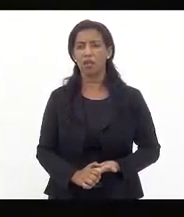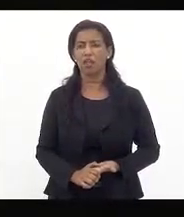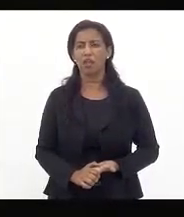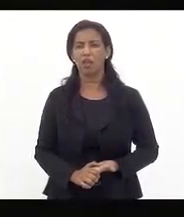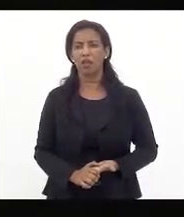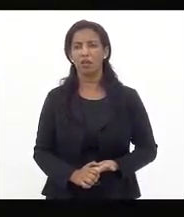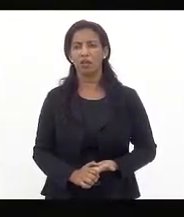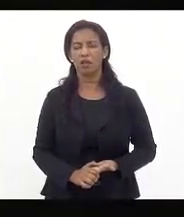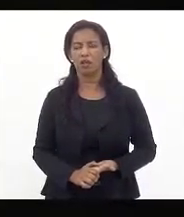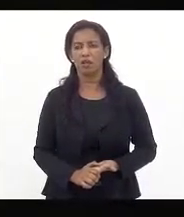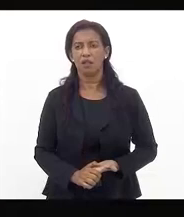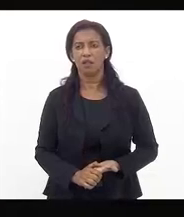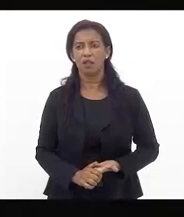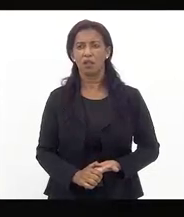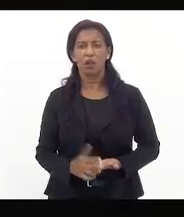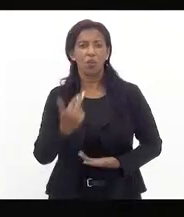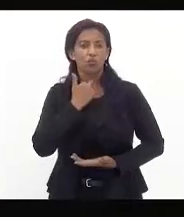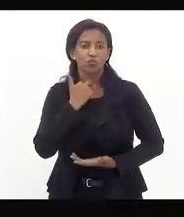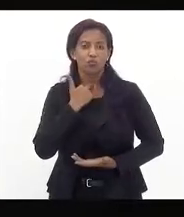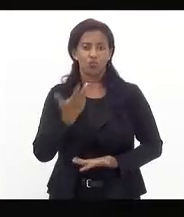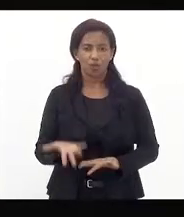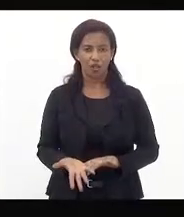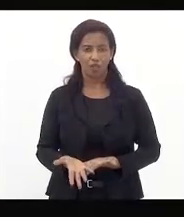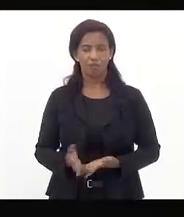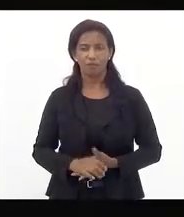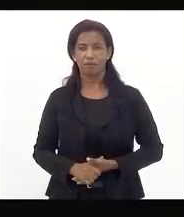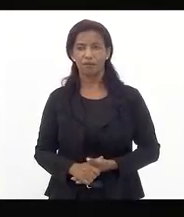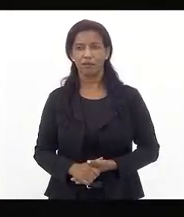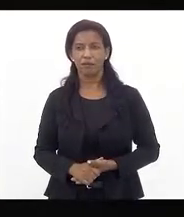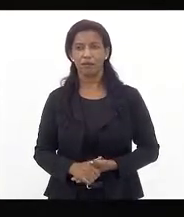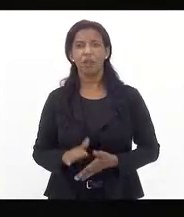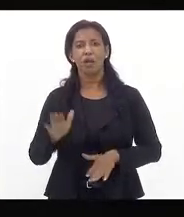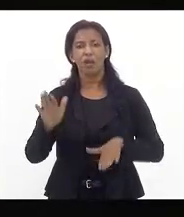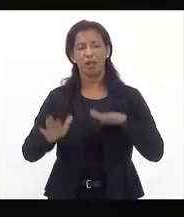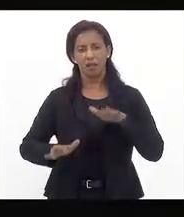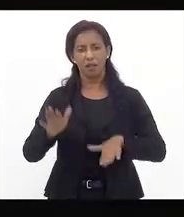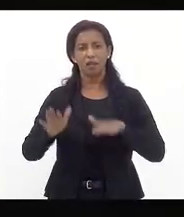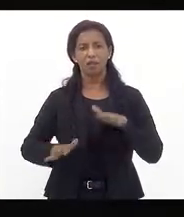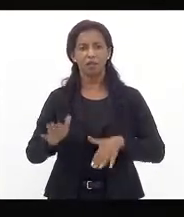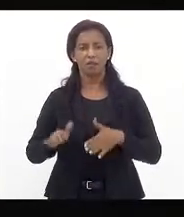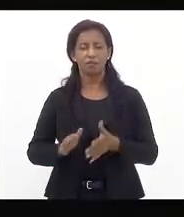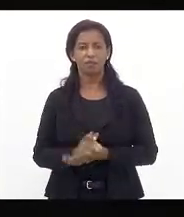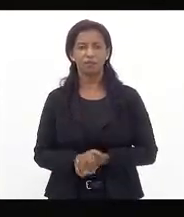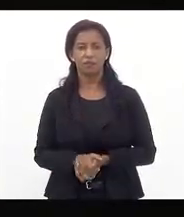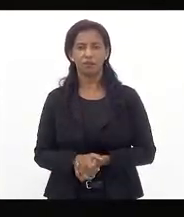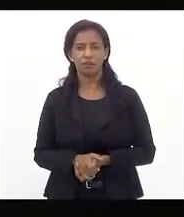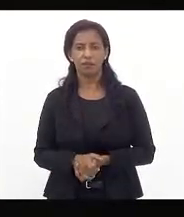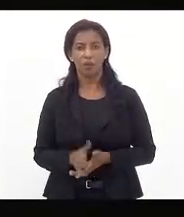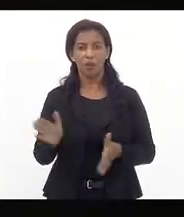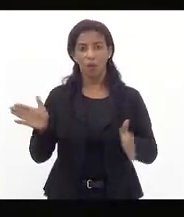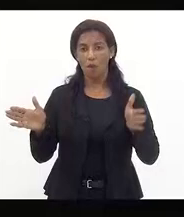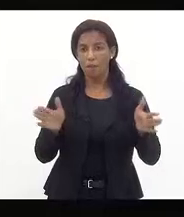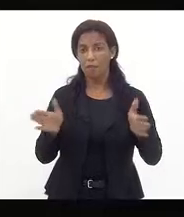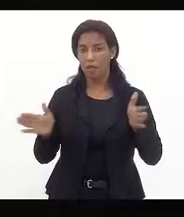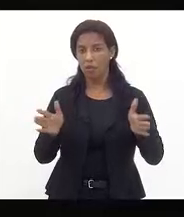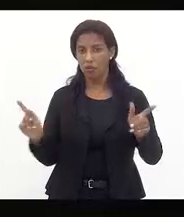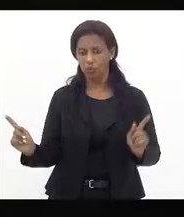dá, não dá. Mesmo que haja uma pausa no serviço da dívida, o período é